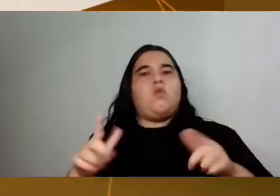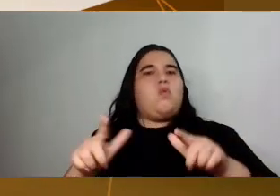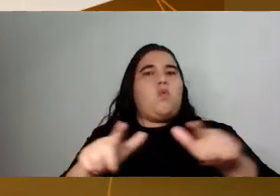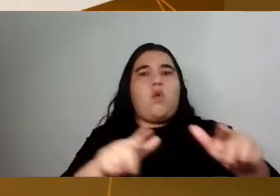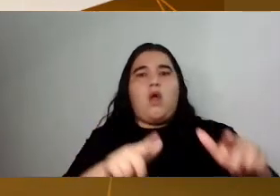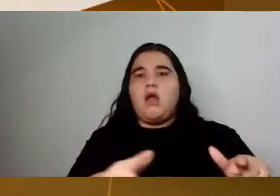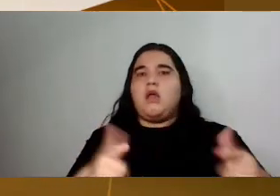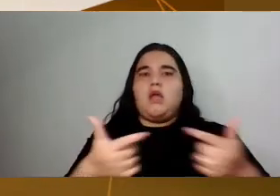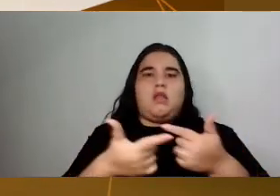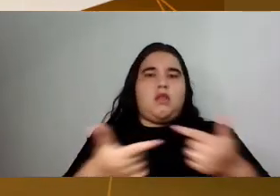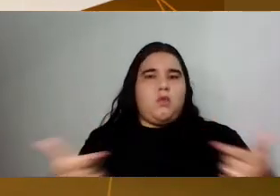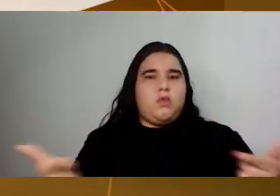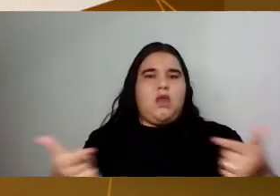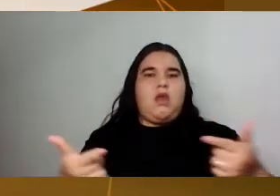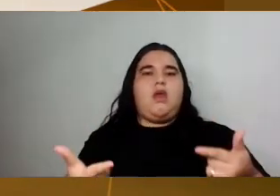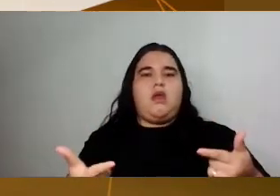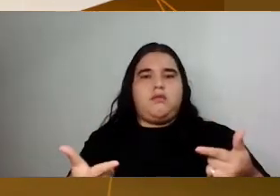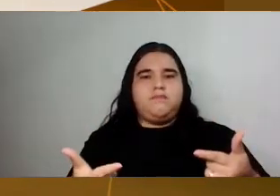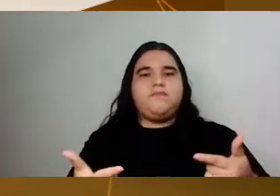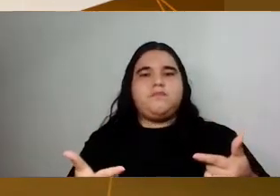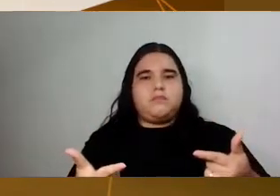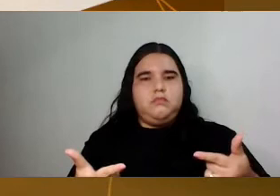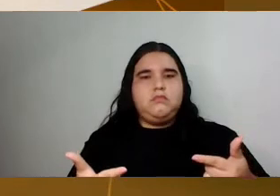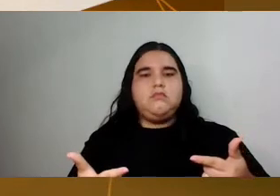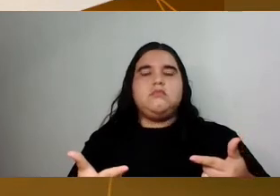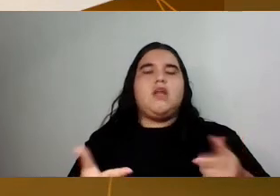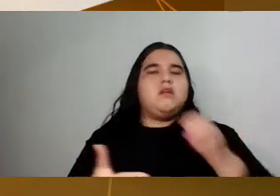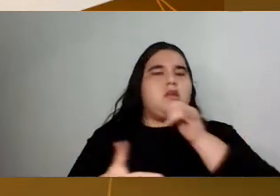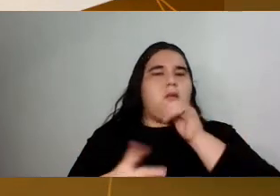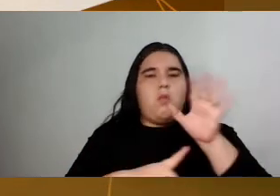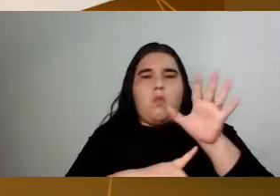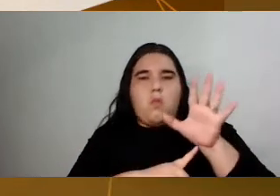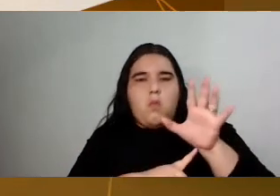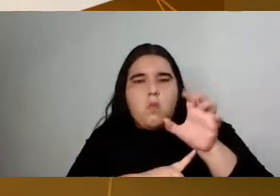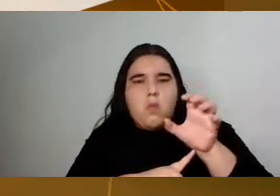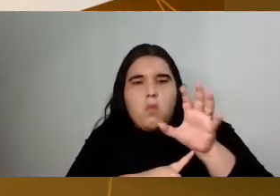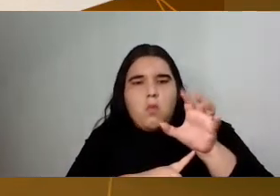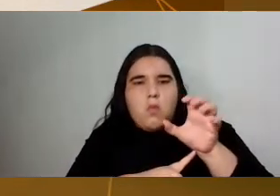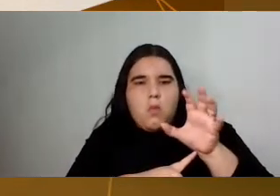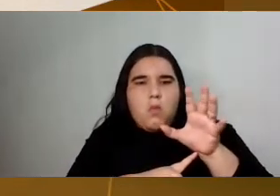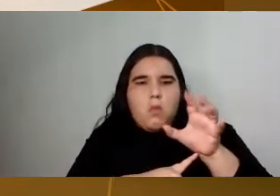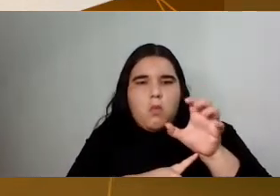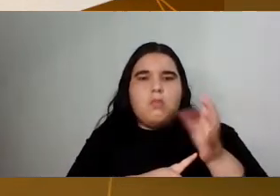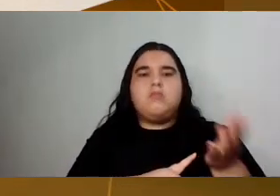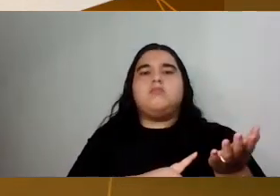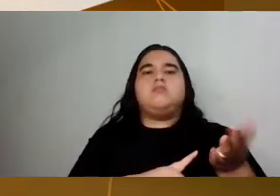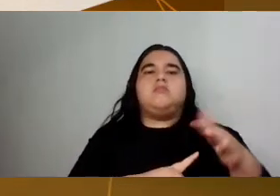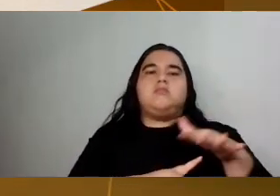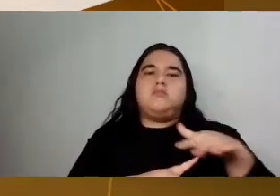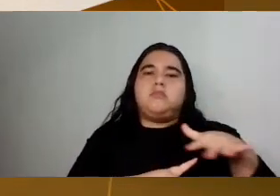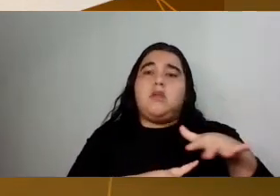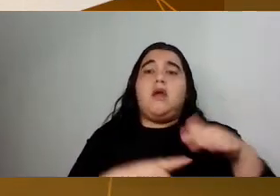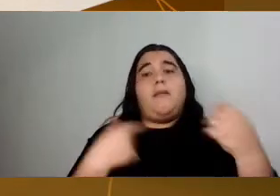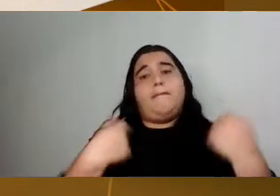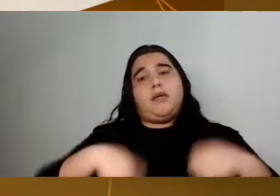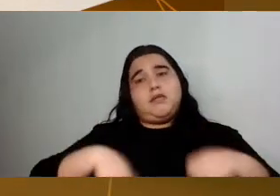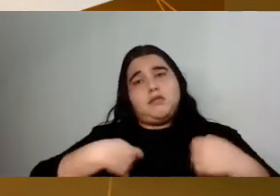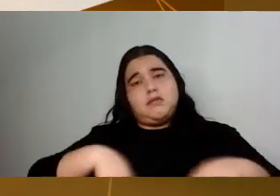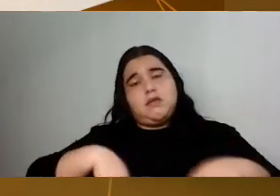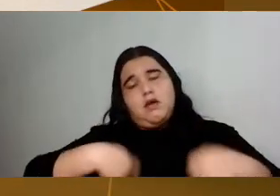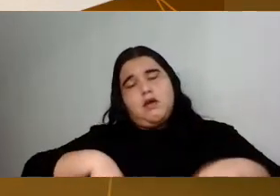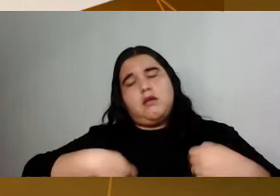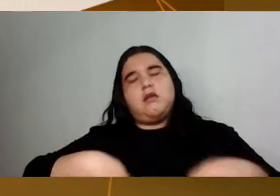de WLAN, né, uma rede Wi-Fi disponível de cobertura no pátio, e precisaria atendê-lo